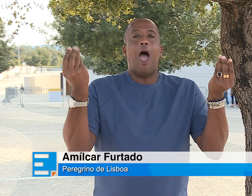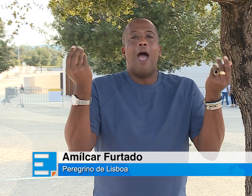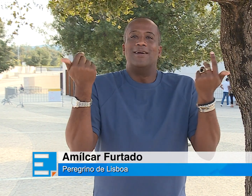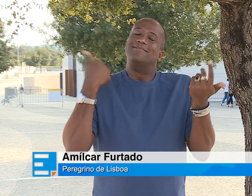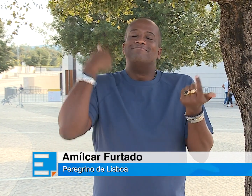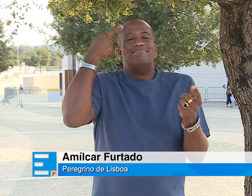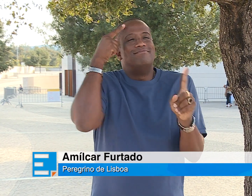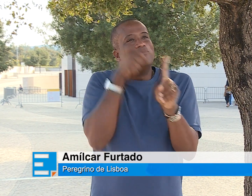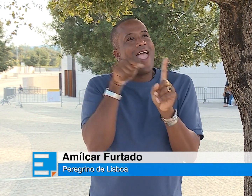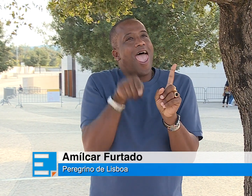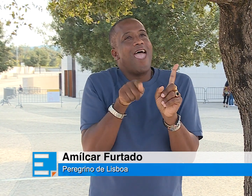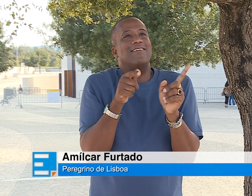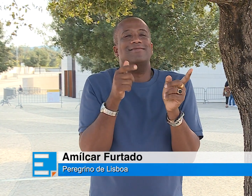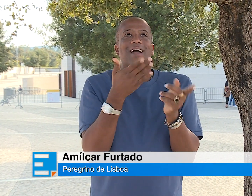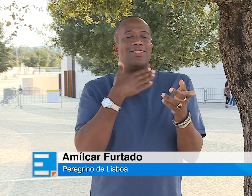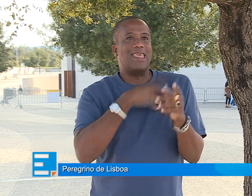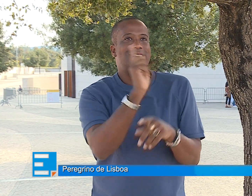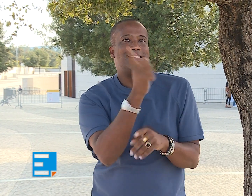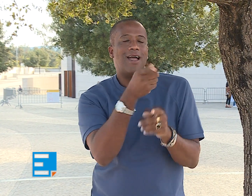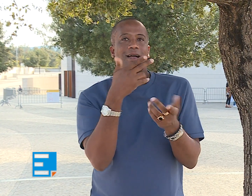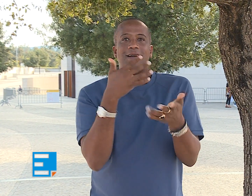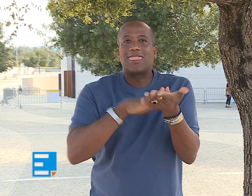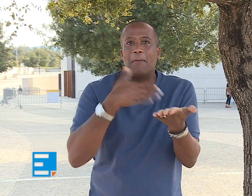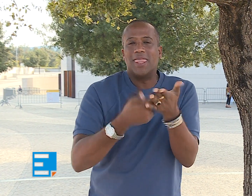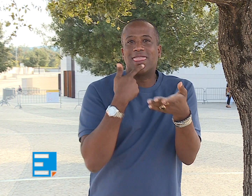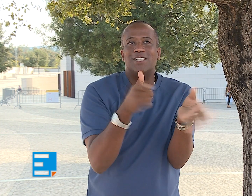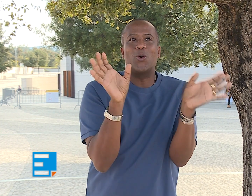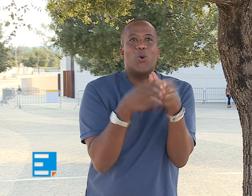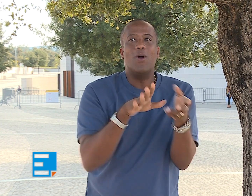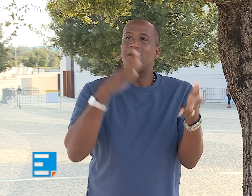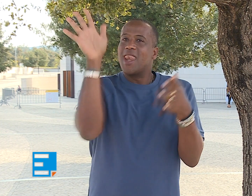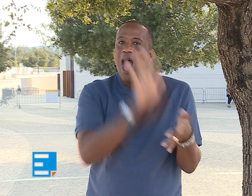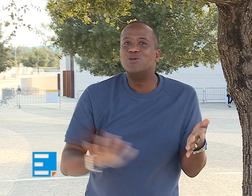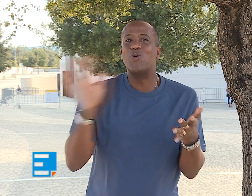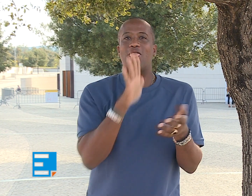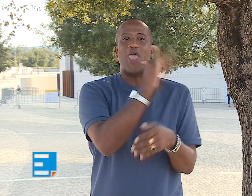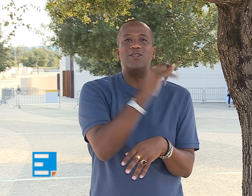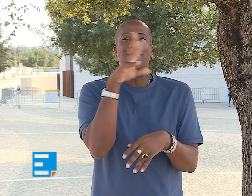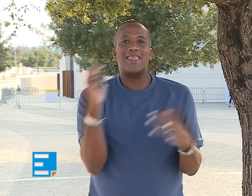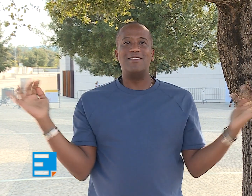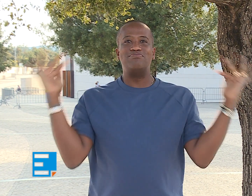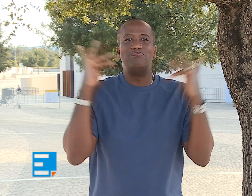é algo que é muito íntimo para mim, portanto, o dia 12 e o dia 13